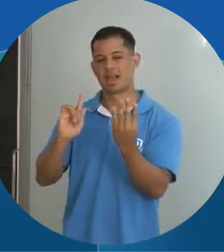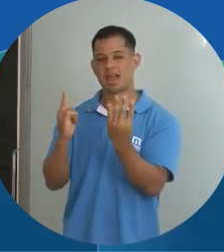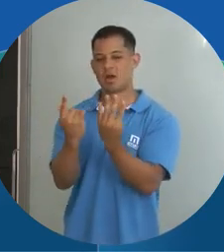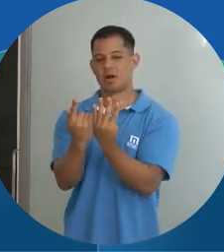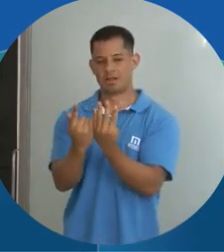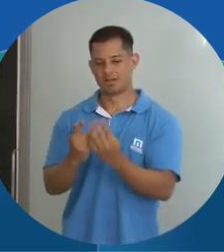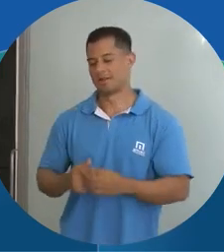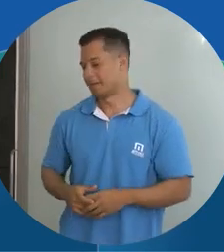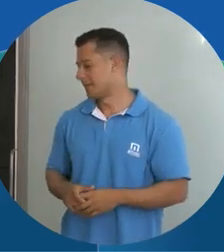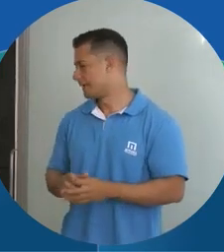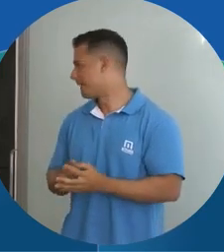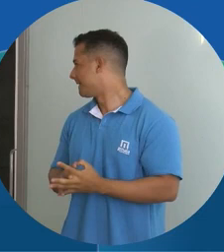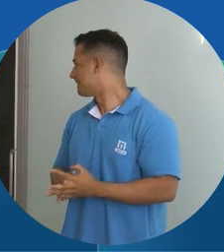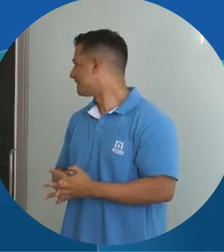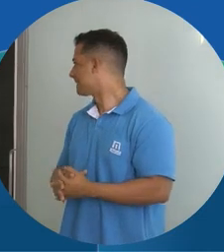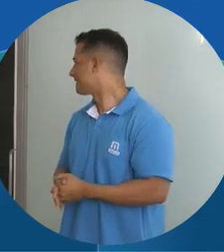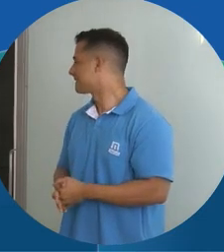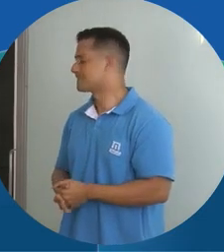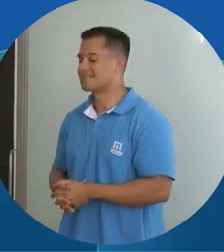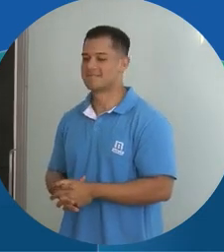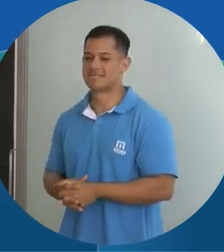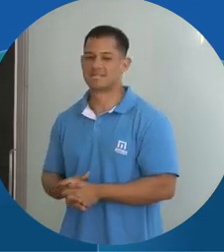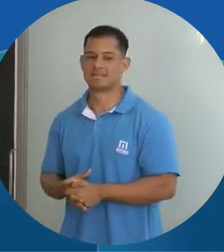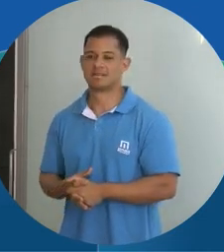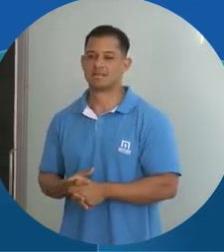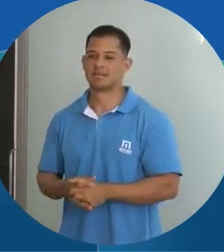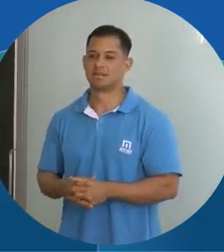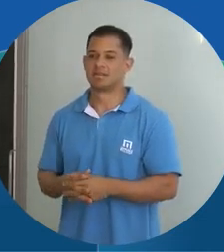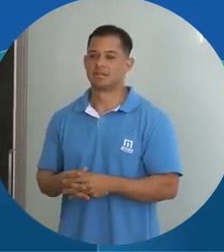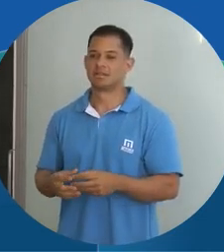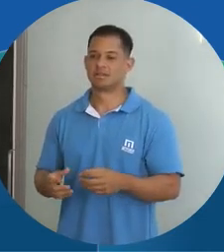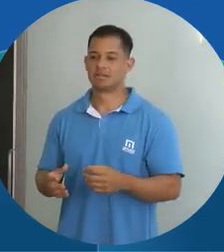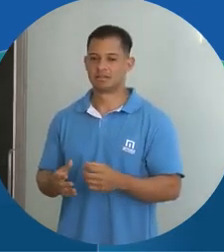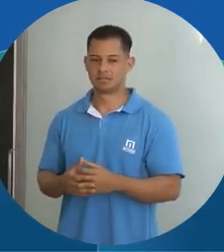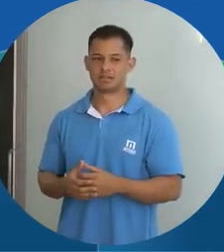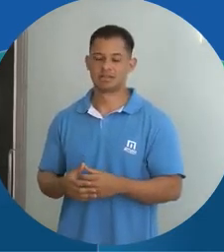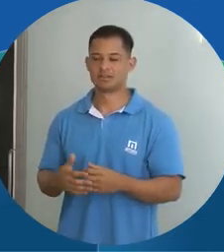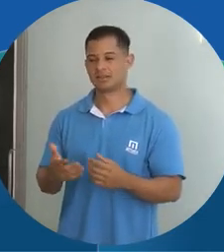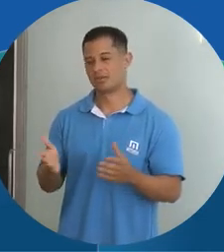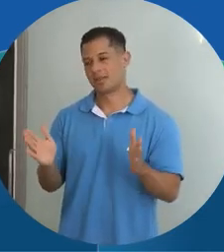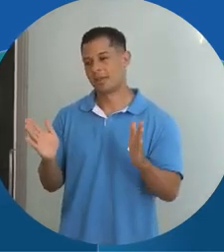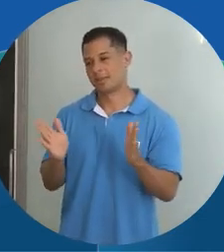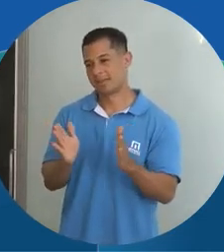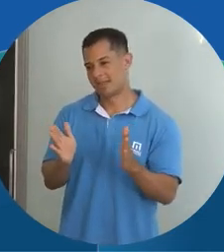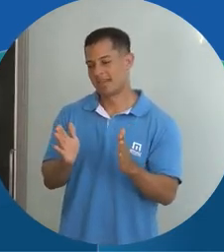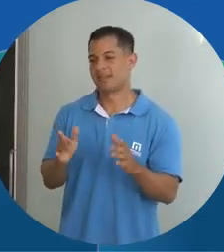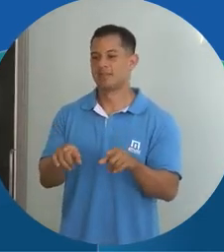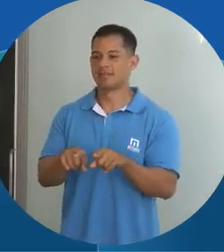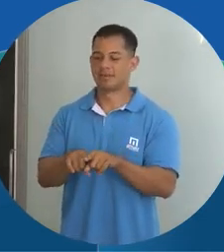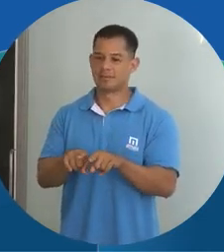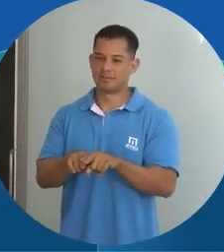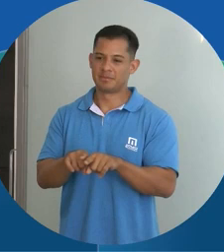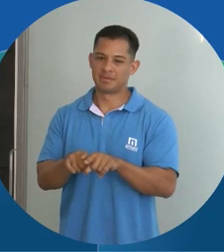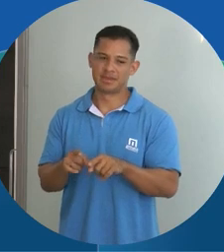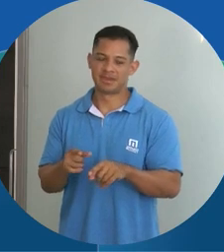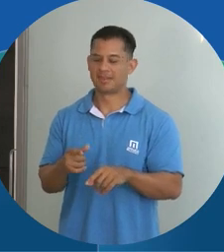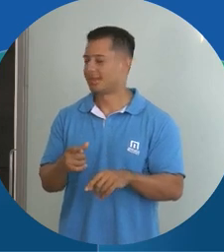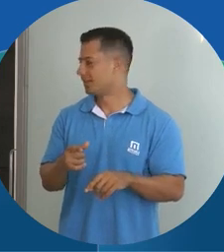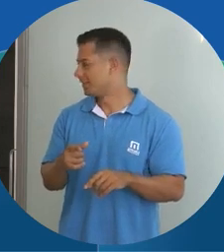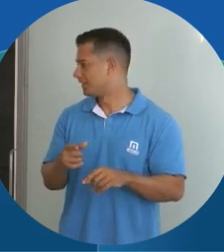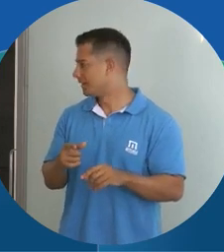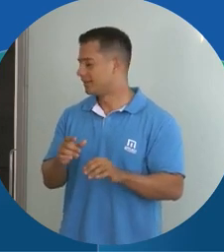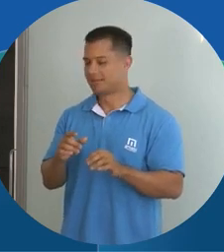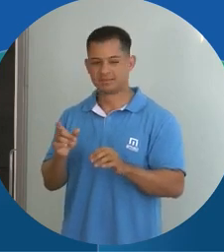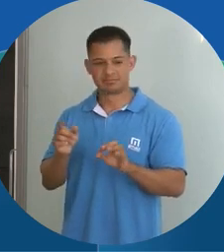dar continuidade. Então, ela, pelo tamanho pequeno e pela geometria, né, a gente conseguiu até uma